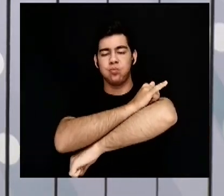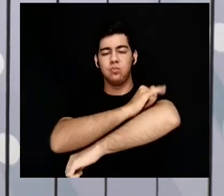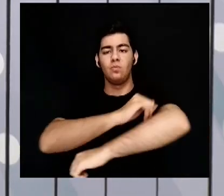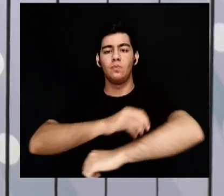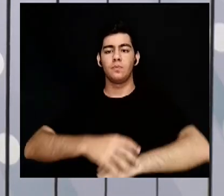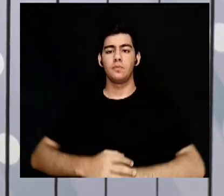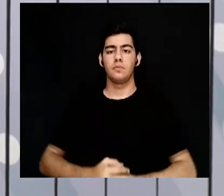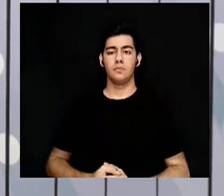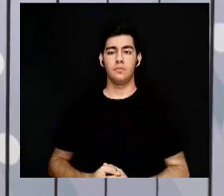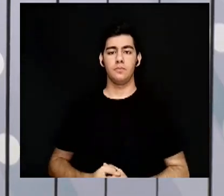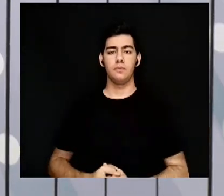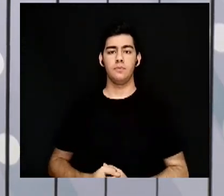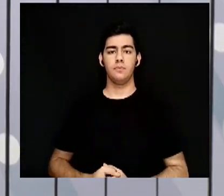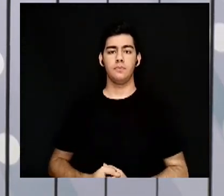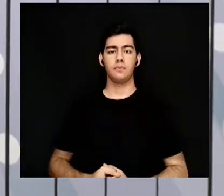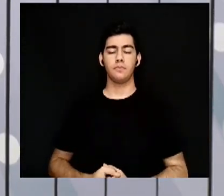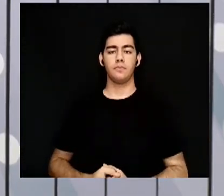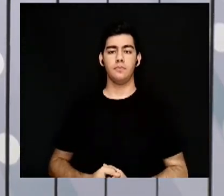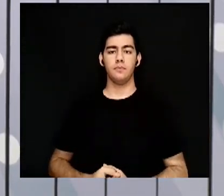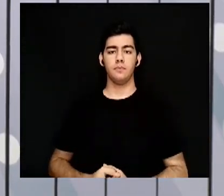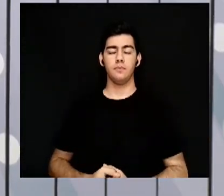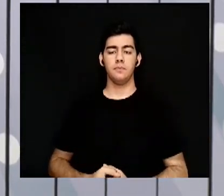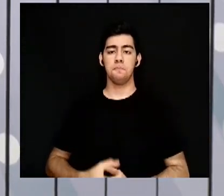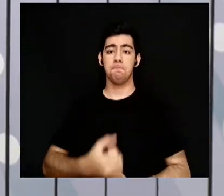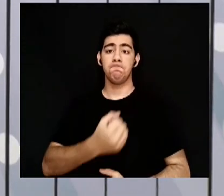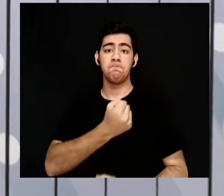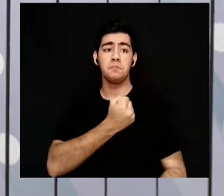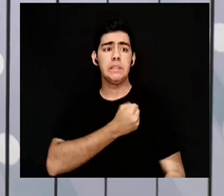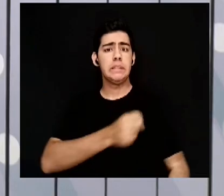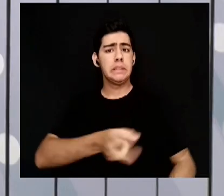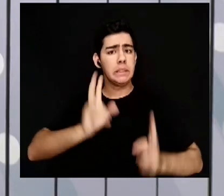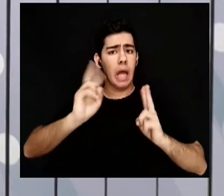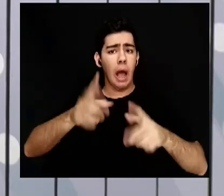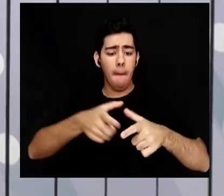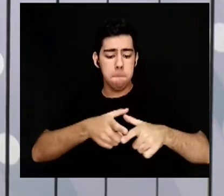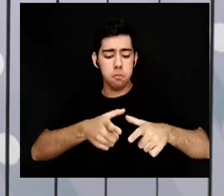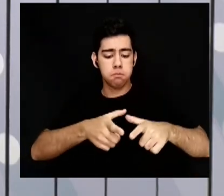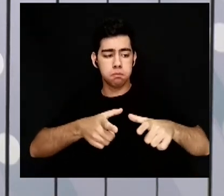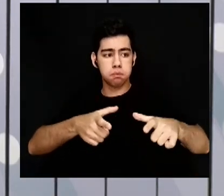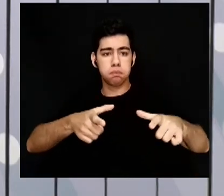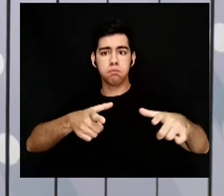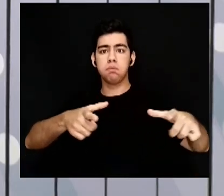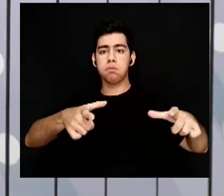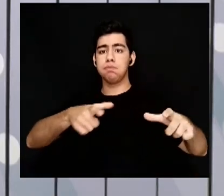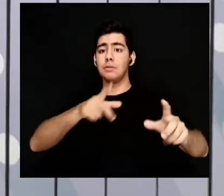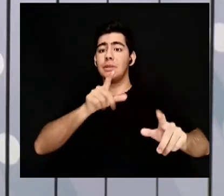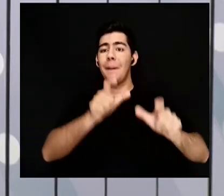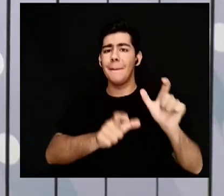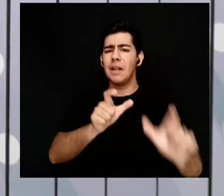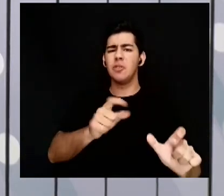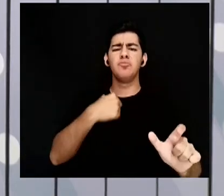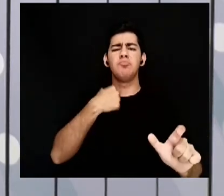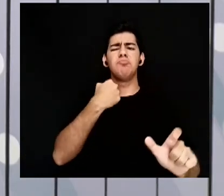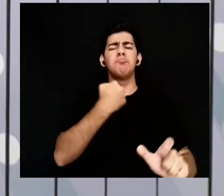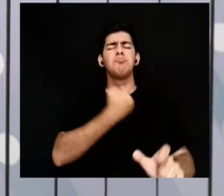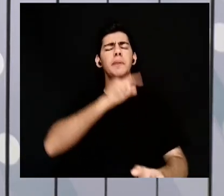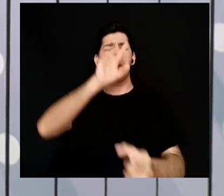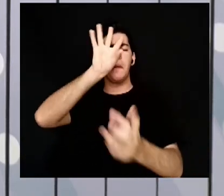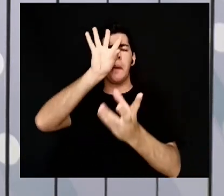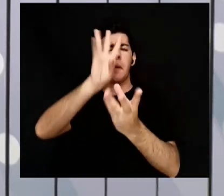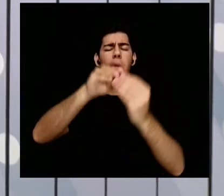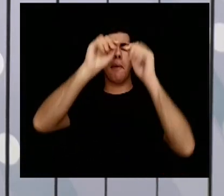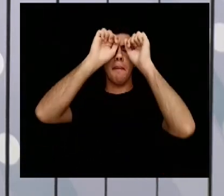2025. E esse número continua crescendo. Bom, para entender o que está por trás desse avanço e como lidar com ele de